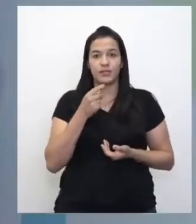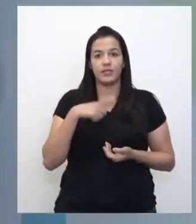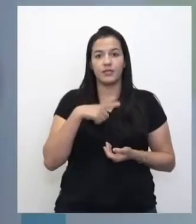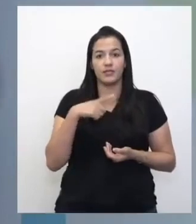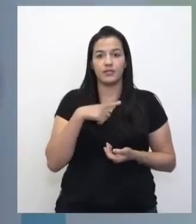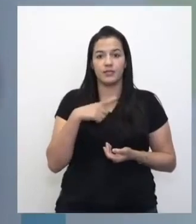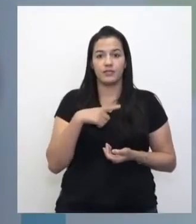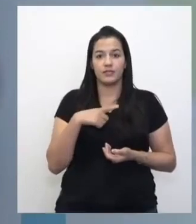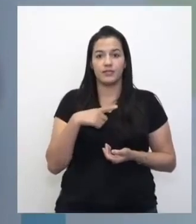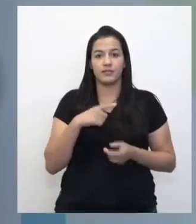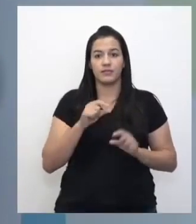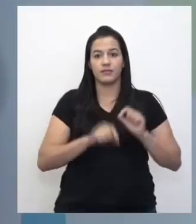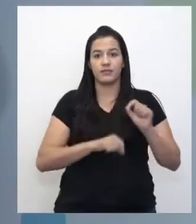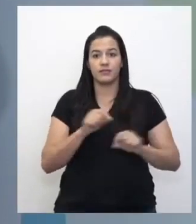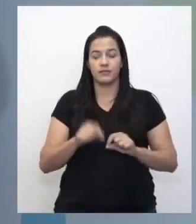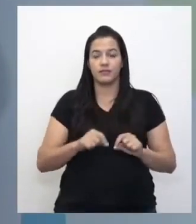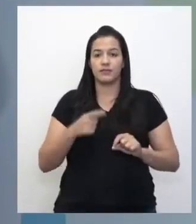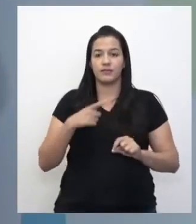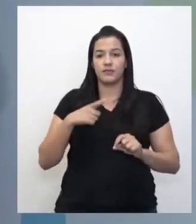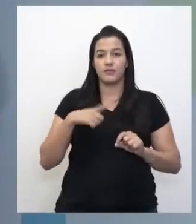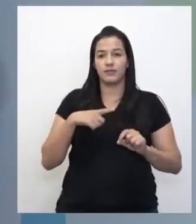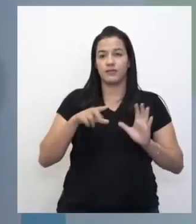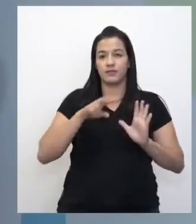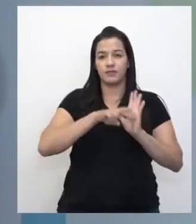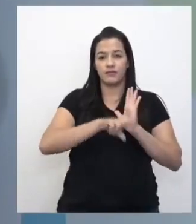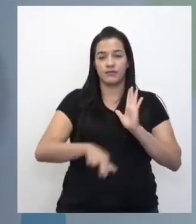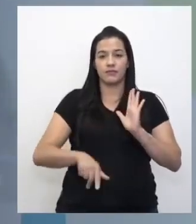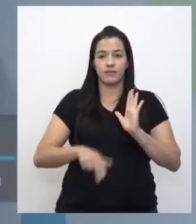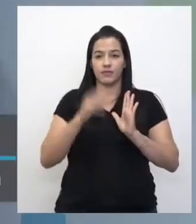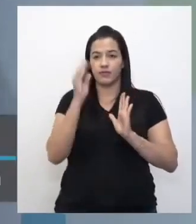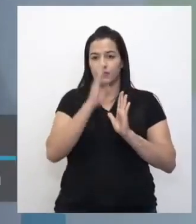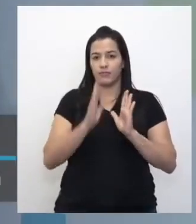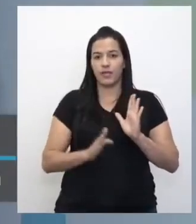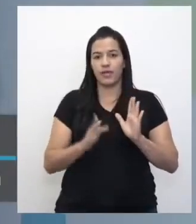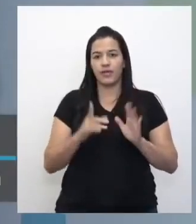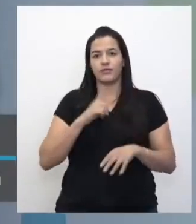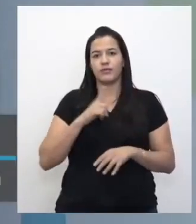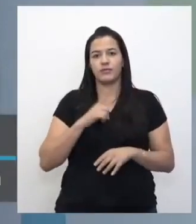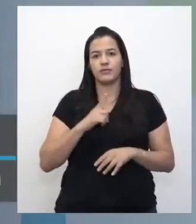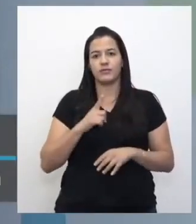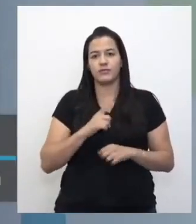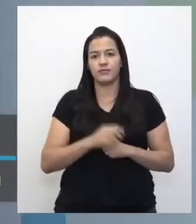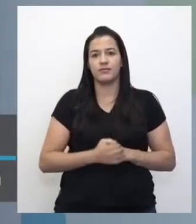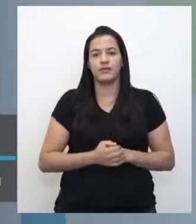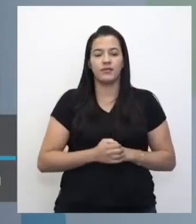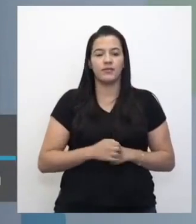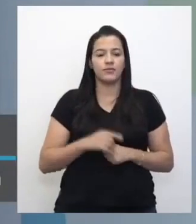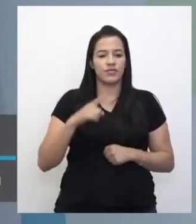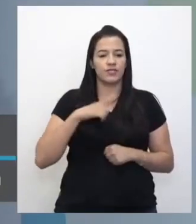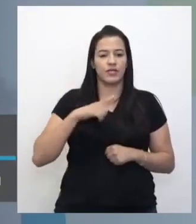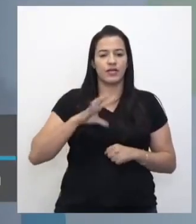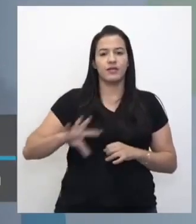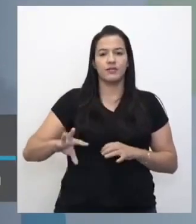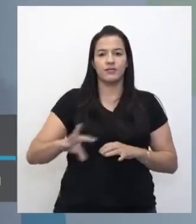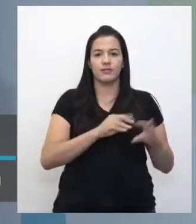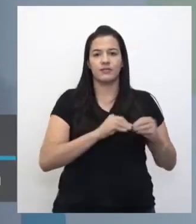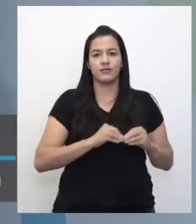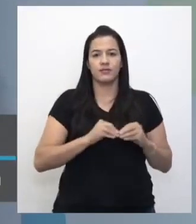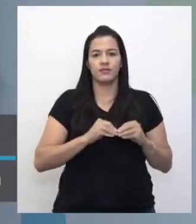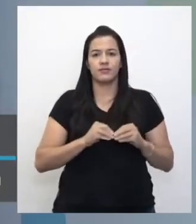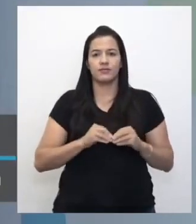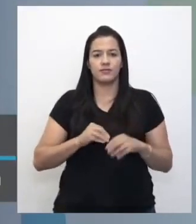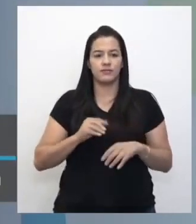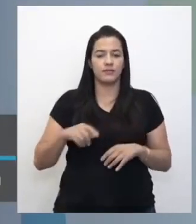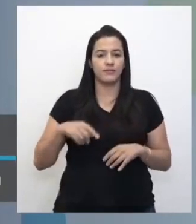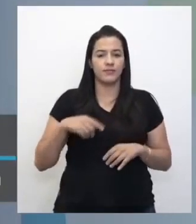um Brasil... ela vive num Brasil, mas nas florestas, na floresta. E essa floresta ela é um local ideal para ela, é um local onde